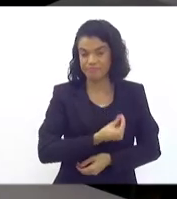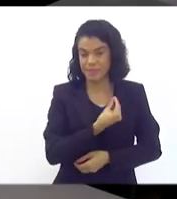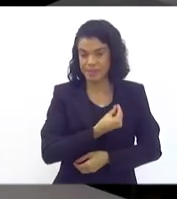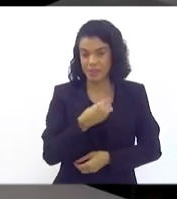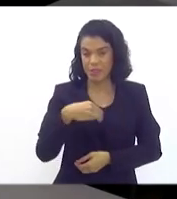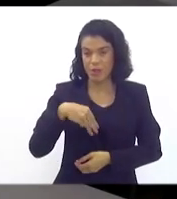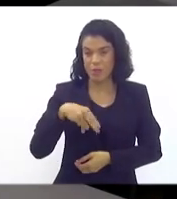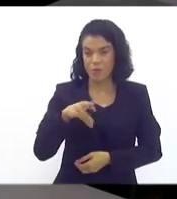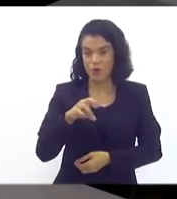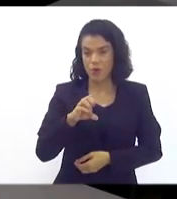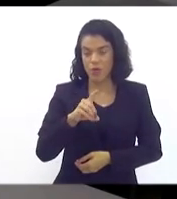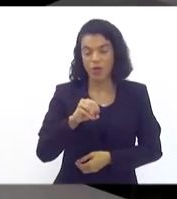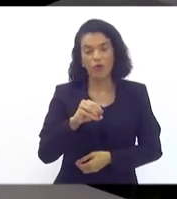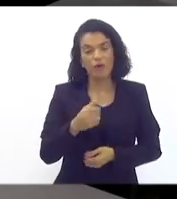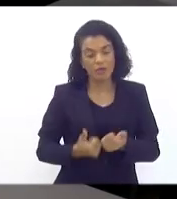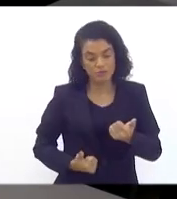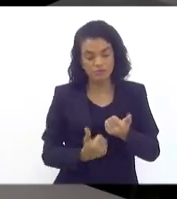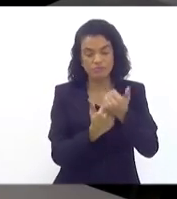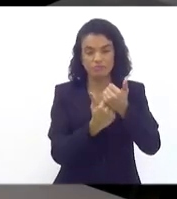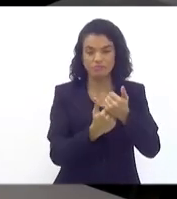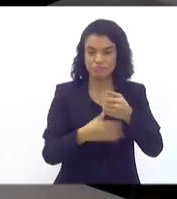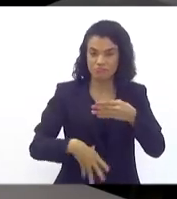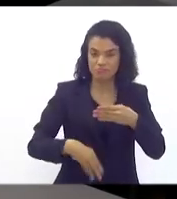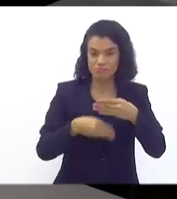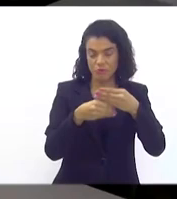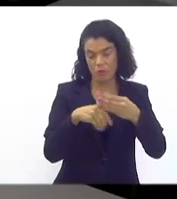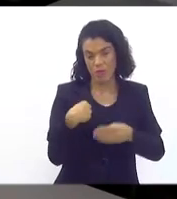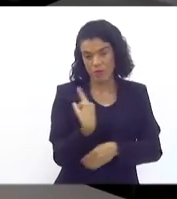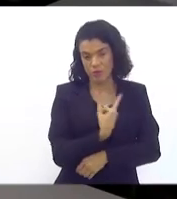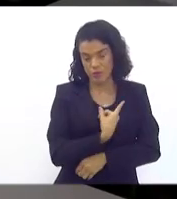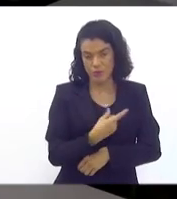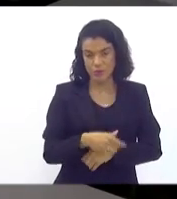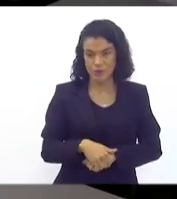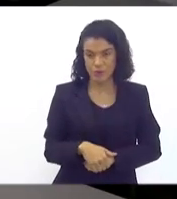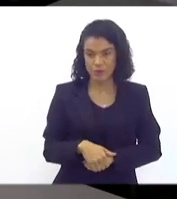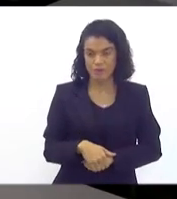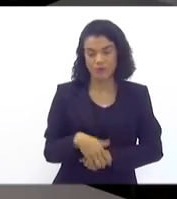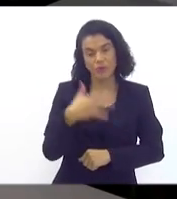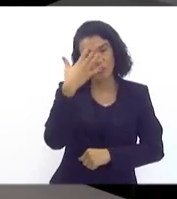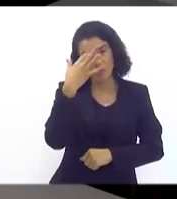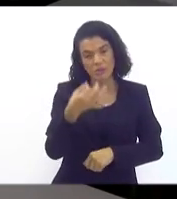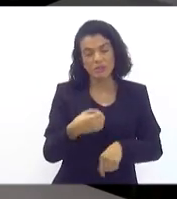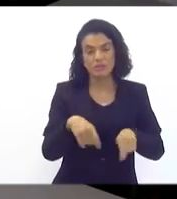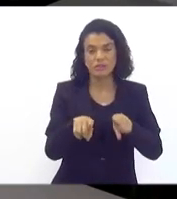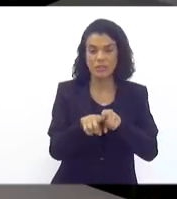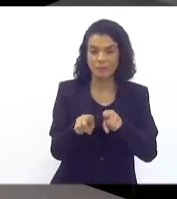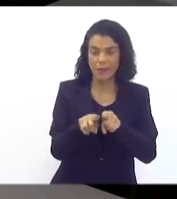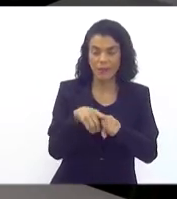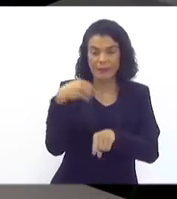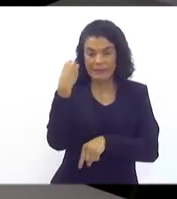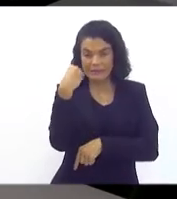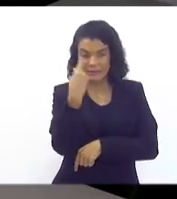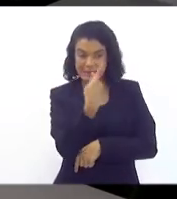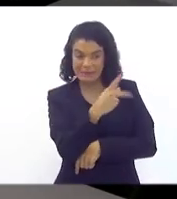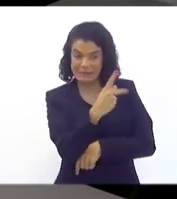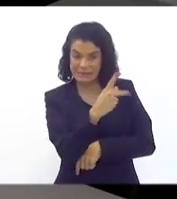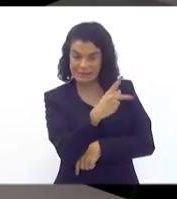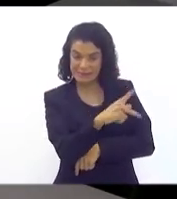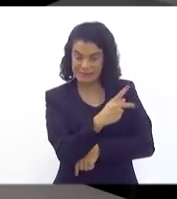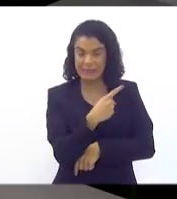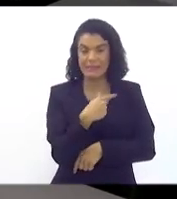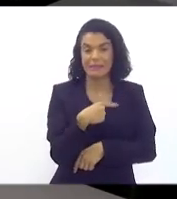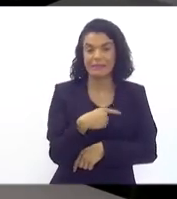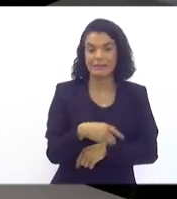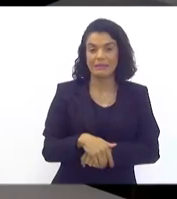Vai Se somar né a isso conosco tenho certeza da experiência dele também será